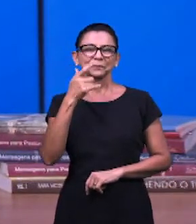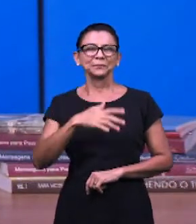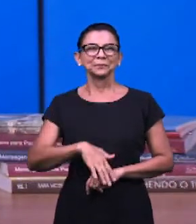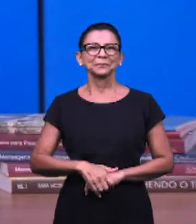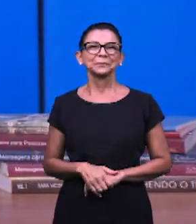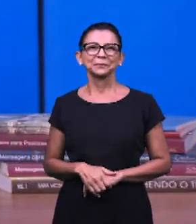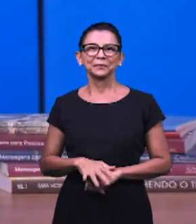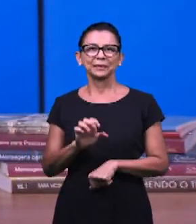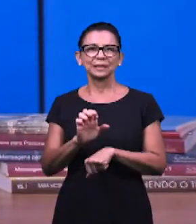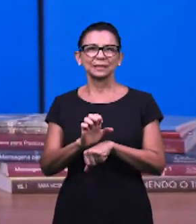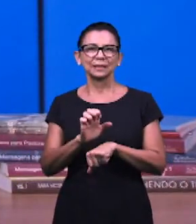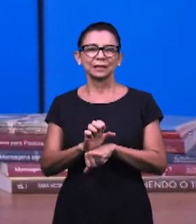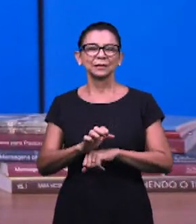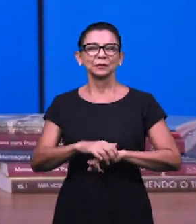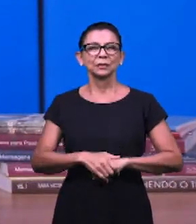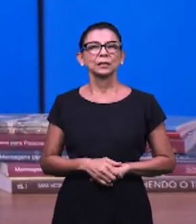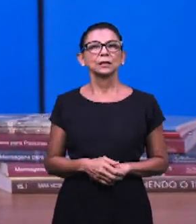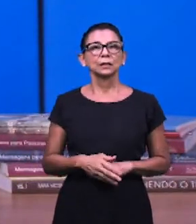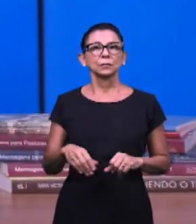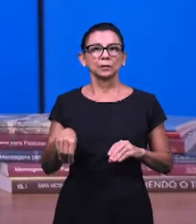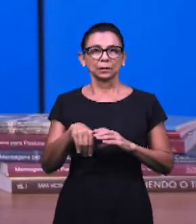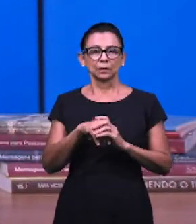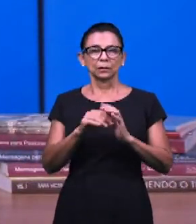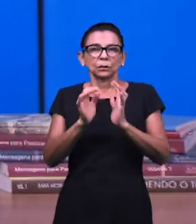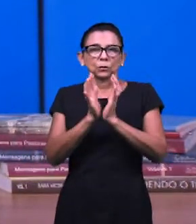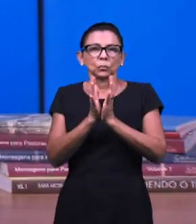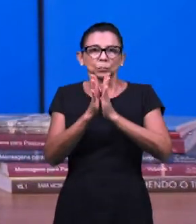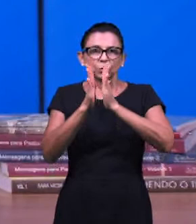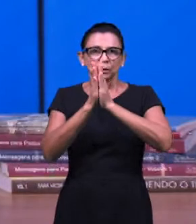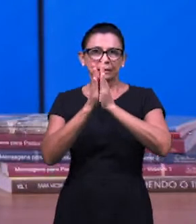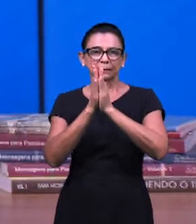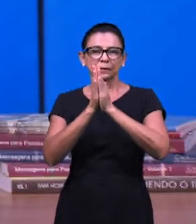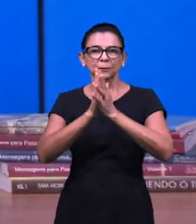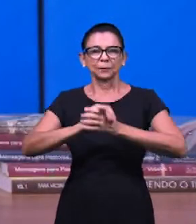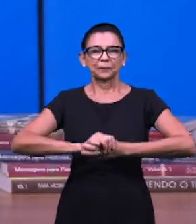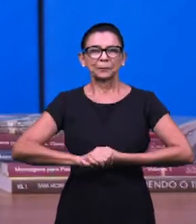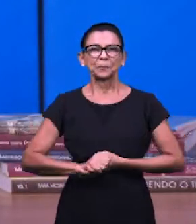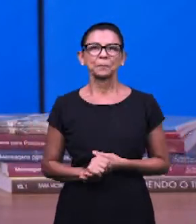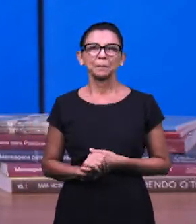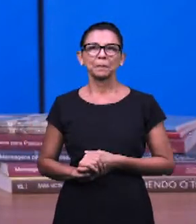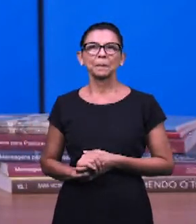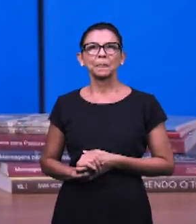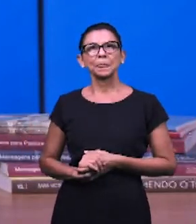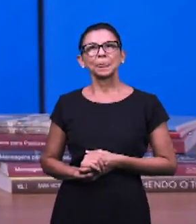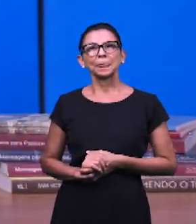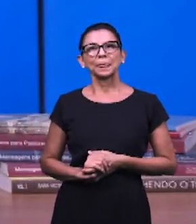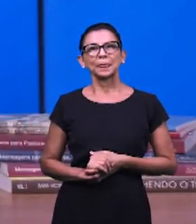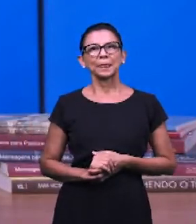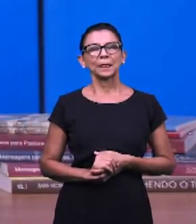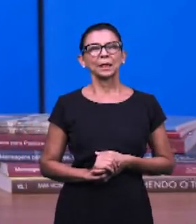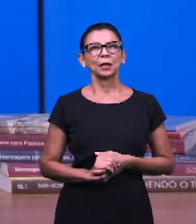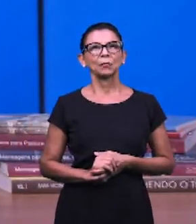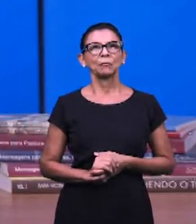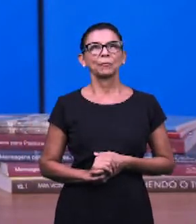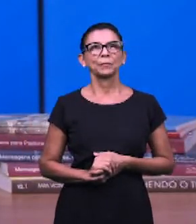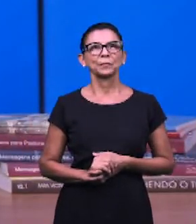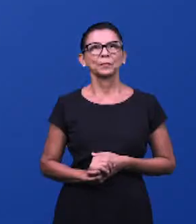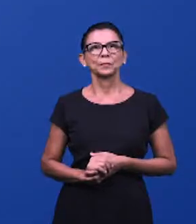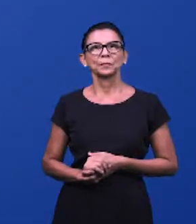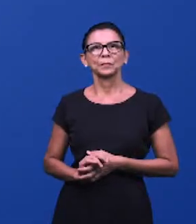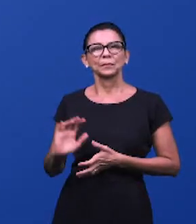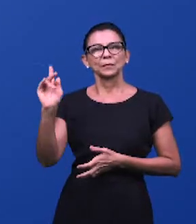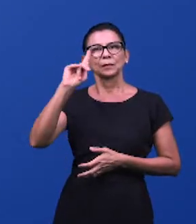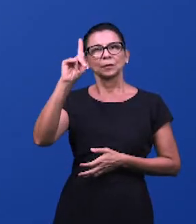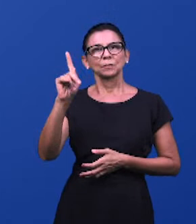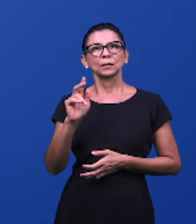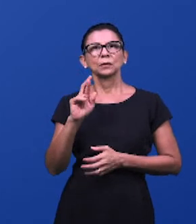grupo de oração Semente Preciosa e nos enviou essa resposta aqui. Felipe, a paz do Senhor Jesus, meu irmão. No